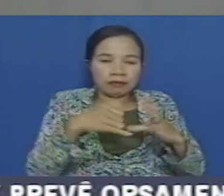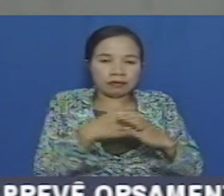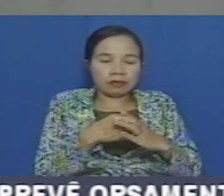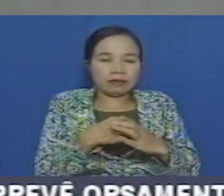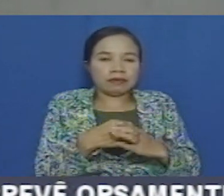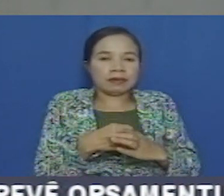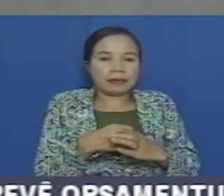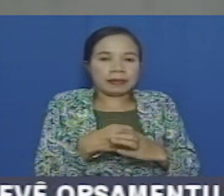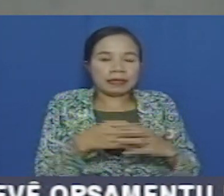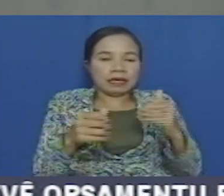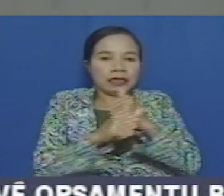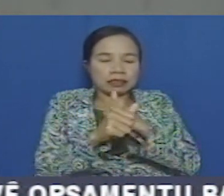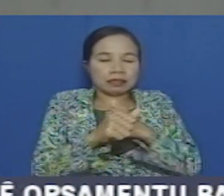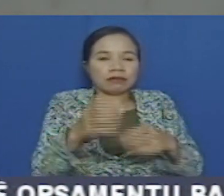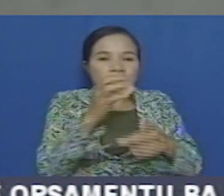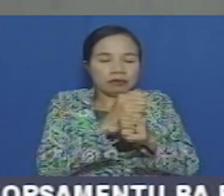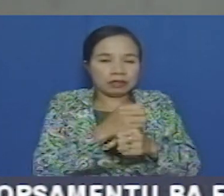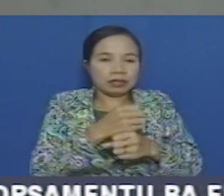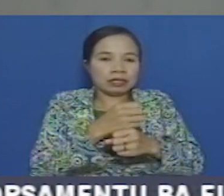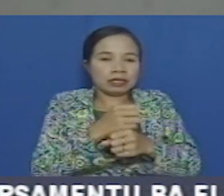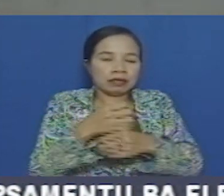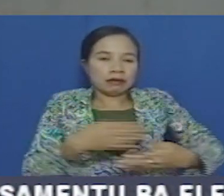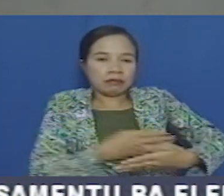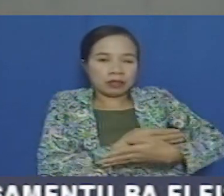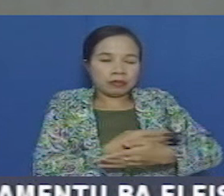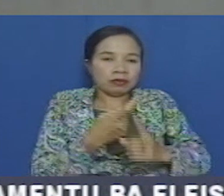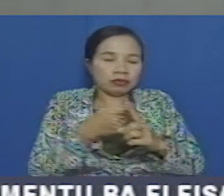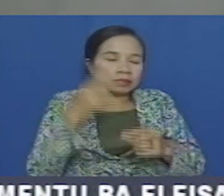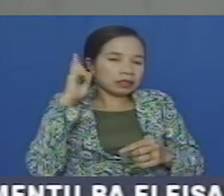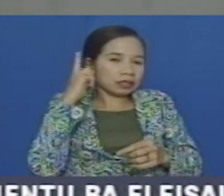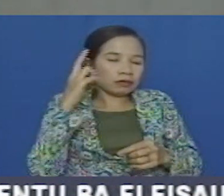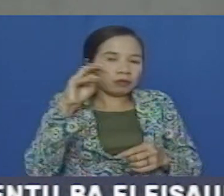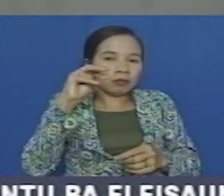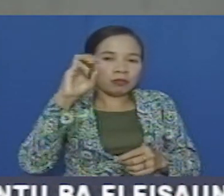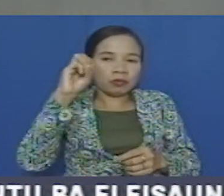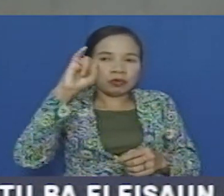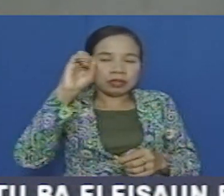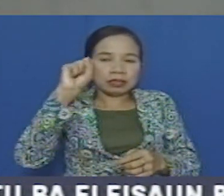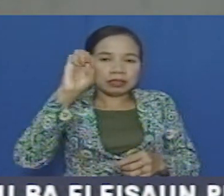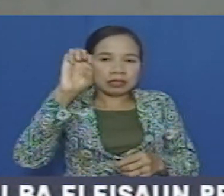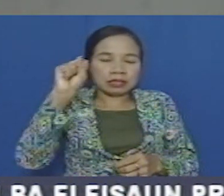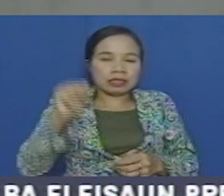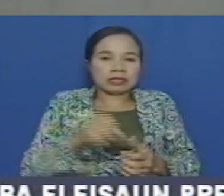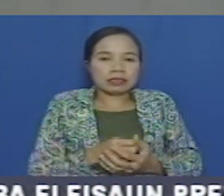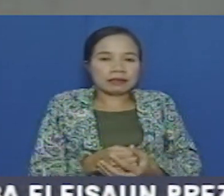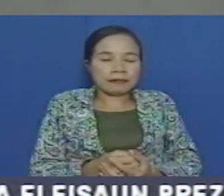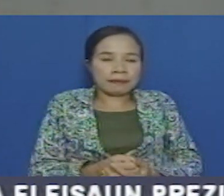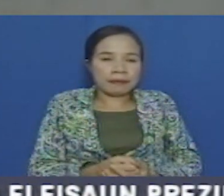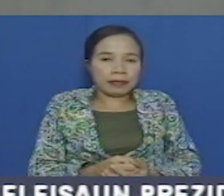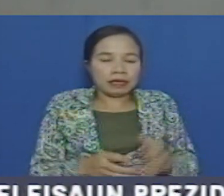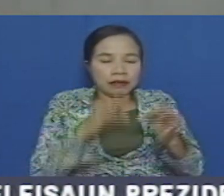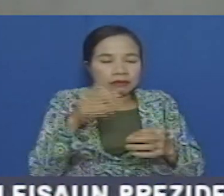iha asaun futi labare kusi senior Moisés. Kari kusi parte seluk, mak